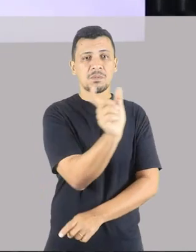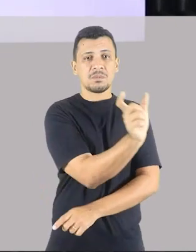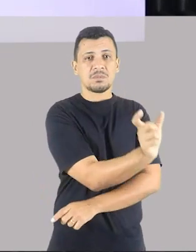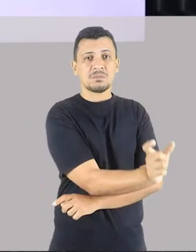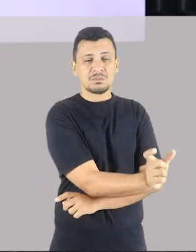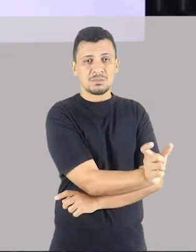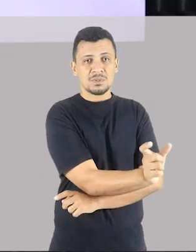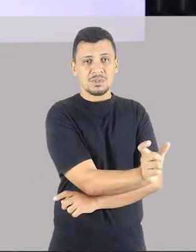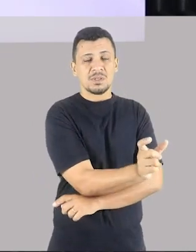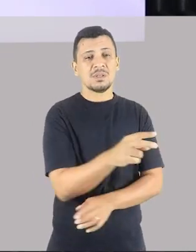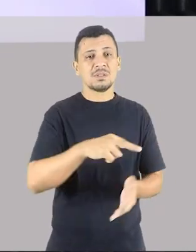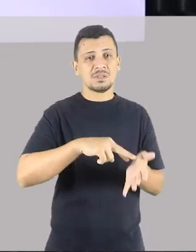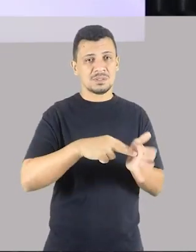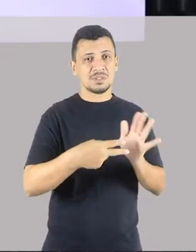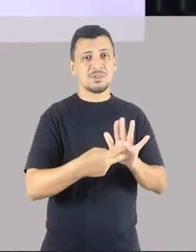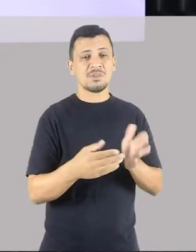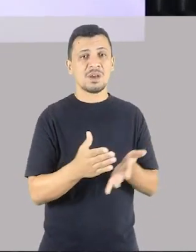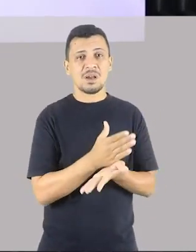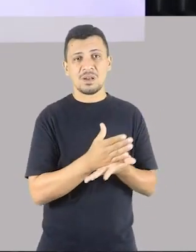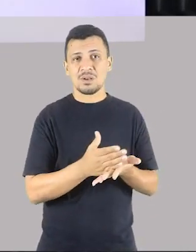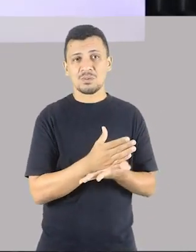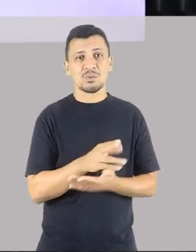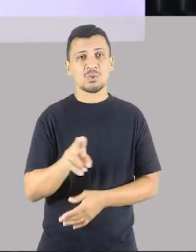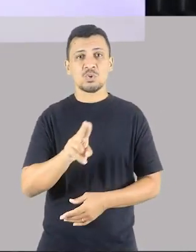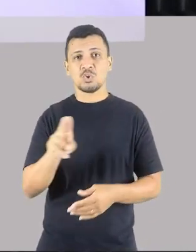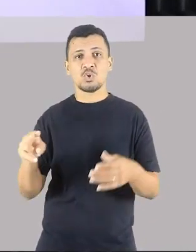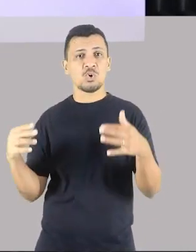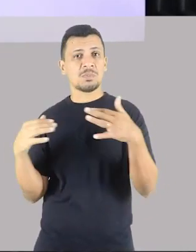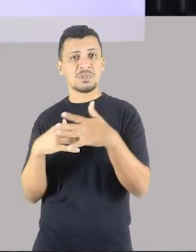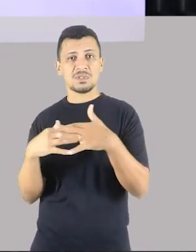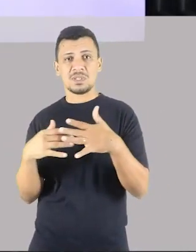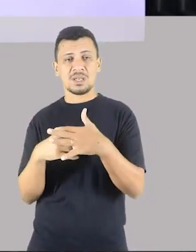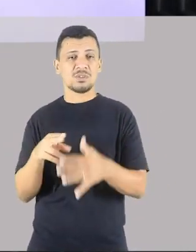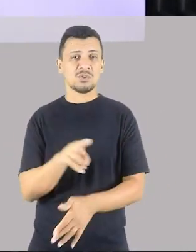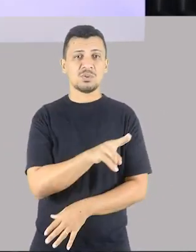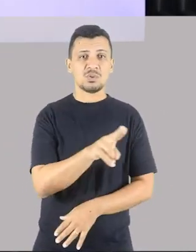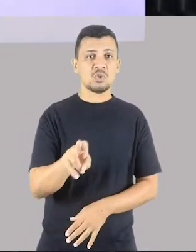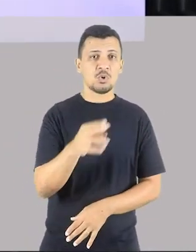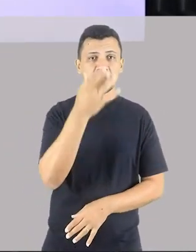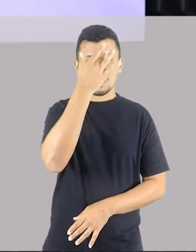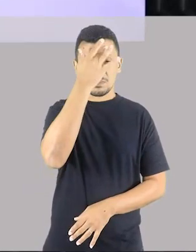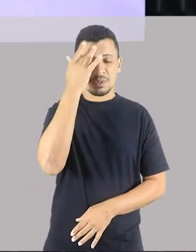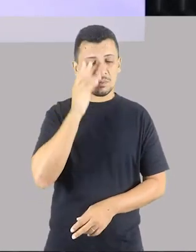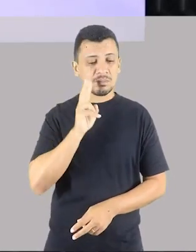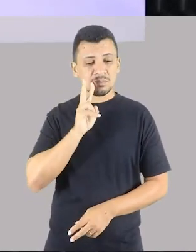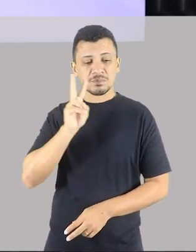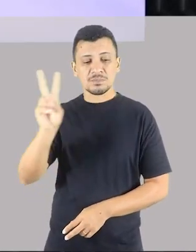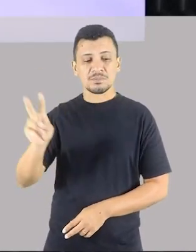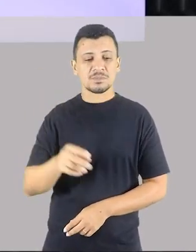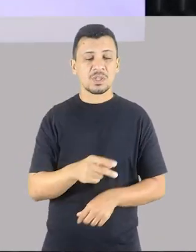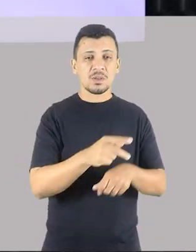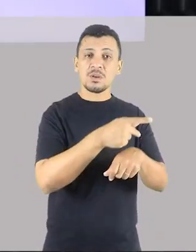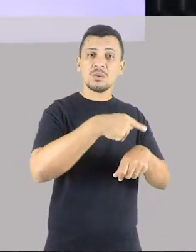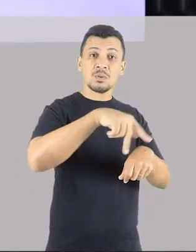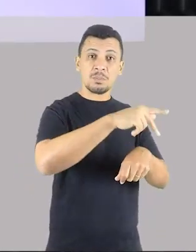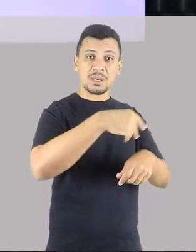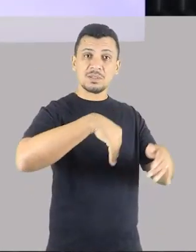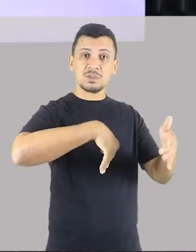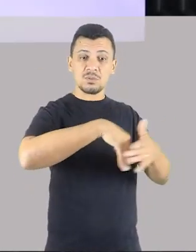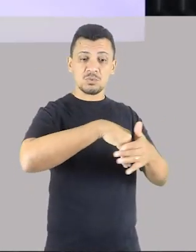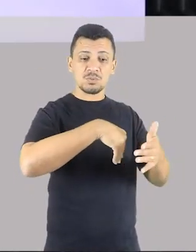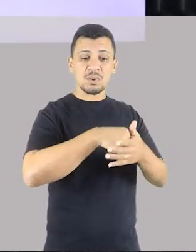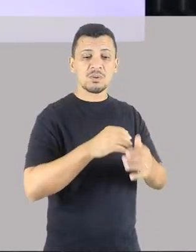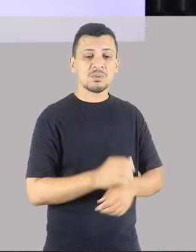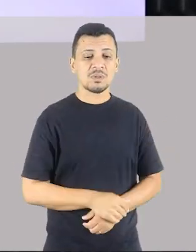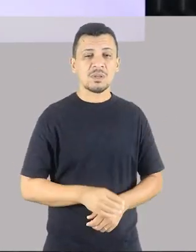né, algo. Geralmente nome de cidade, épocas, nome de pessoas, né? Observe um exemplo. No país do futebol,